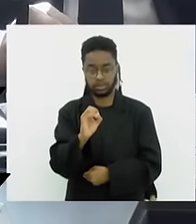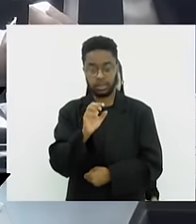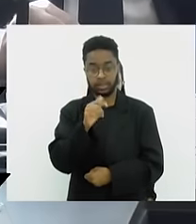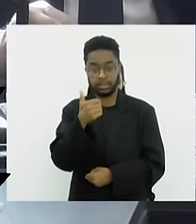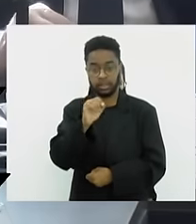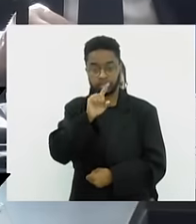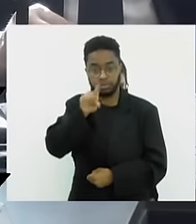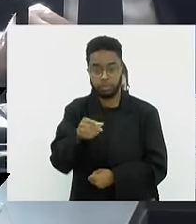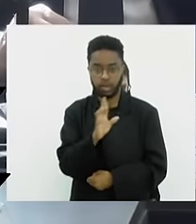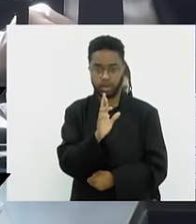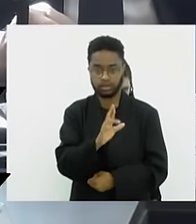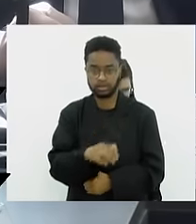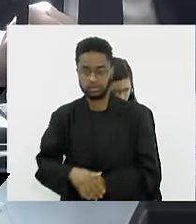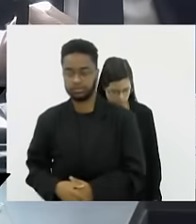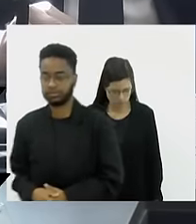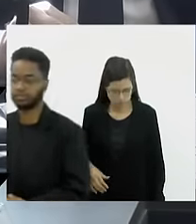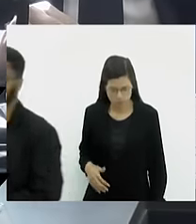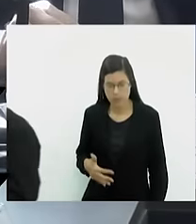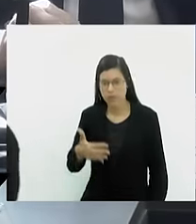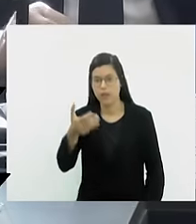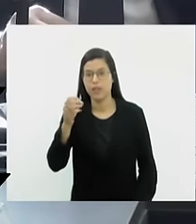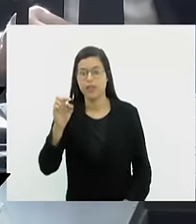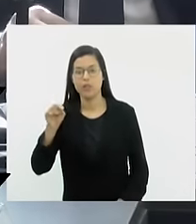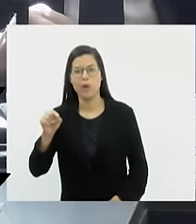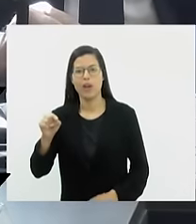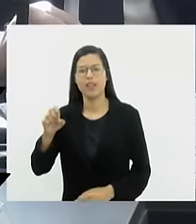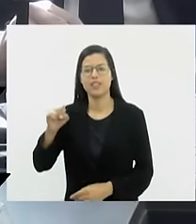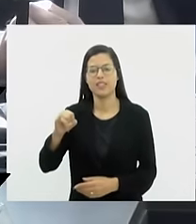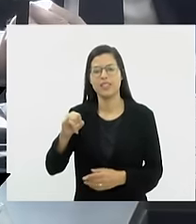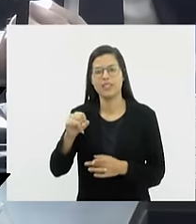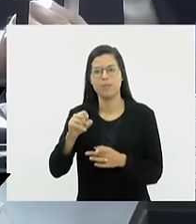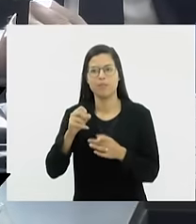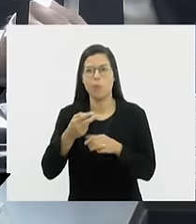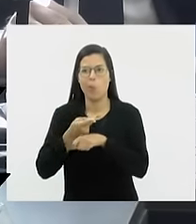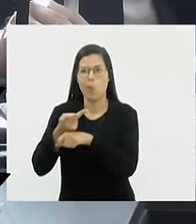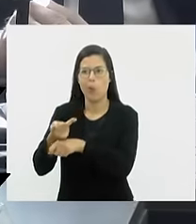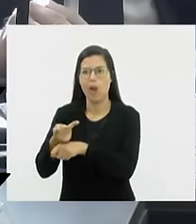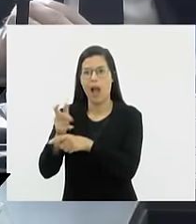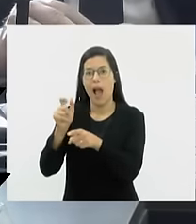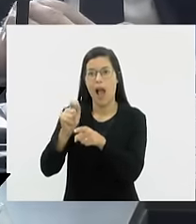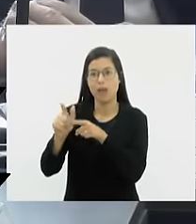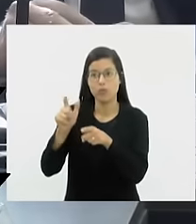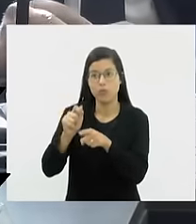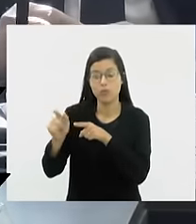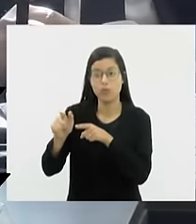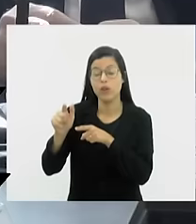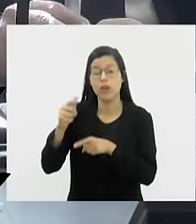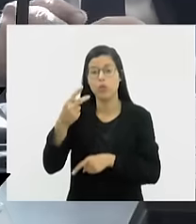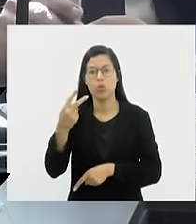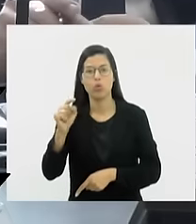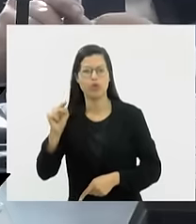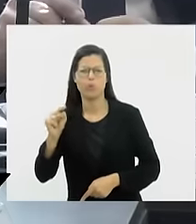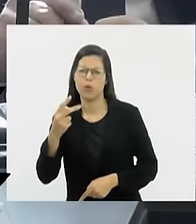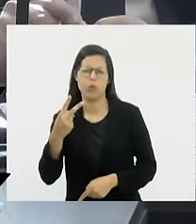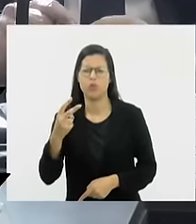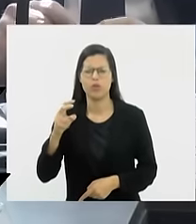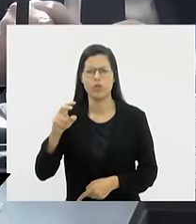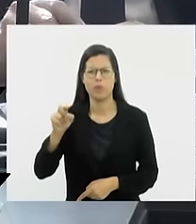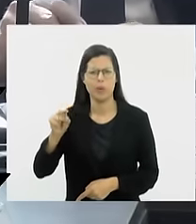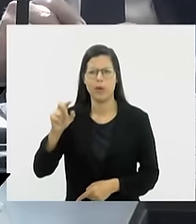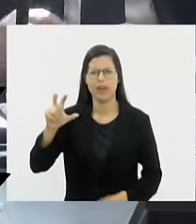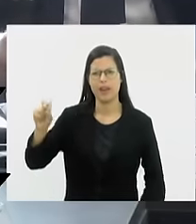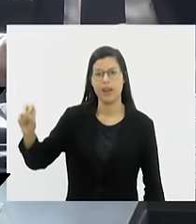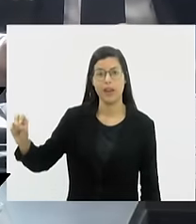porra. Se você for na Localiza agora, você aluga por 2 mil. Se você for na Localiza agora, você aluga por 2 mil, 2.500 reais, no máximo um